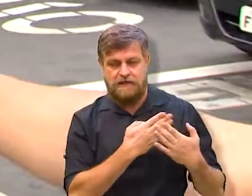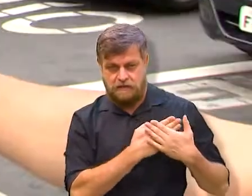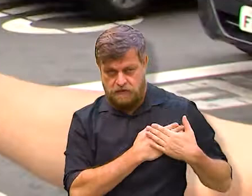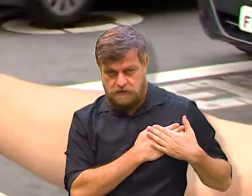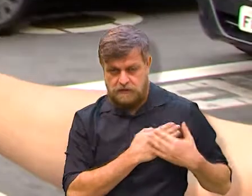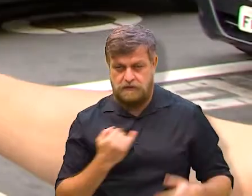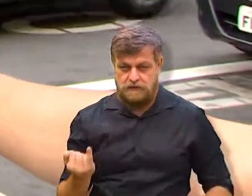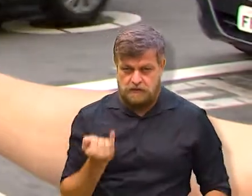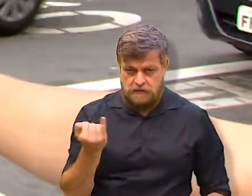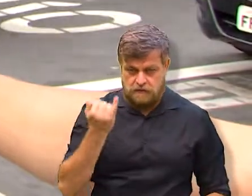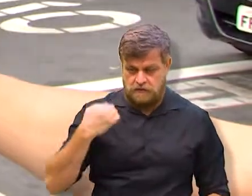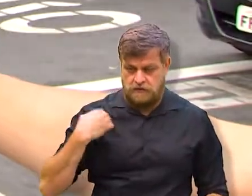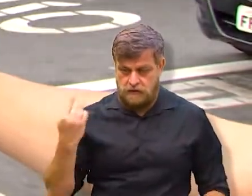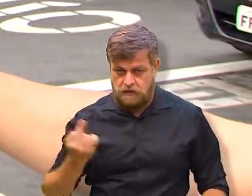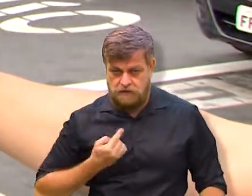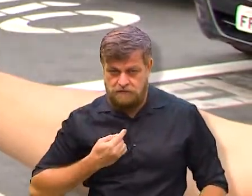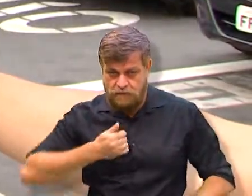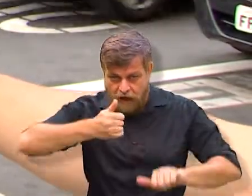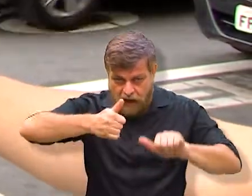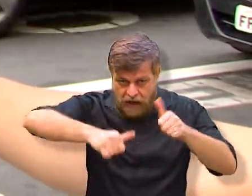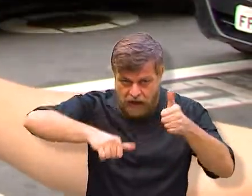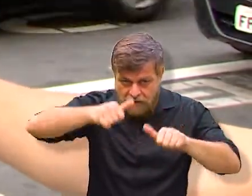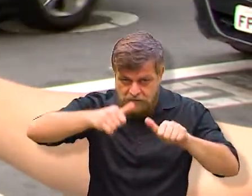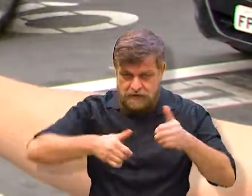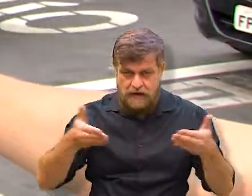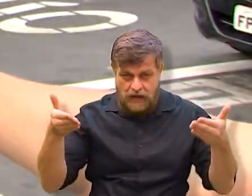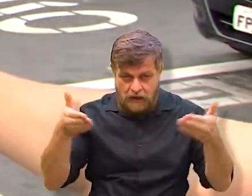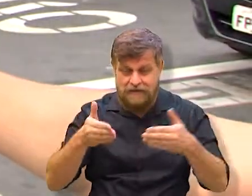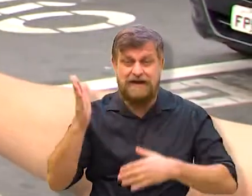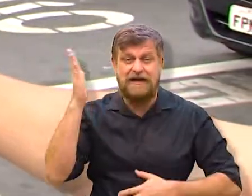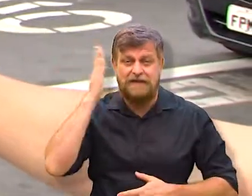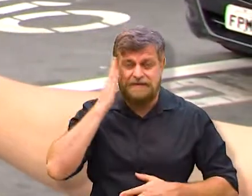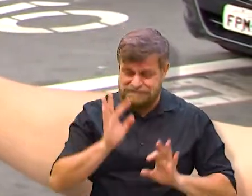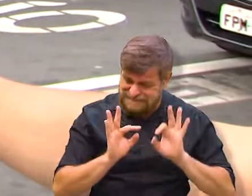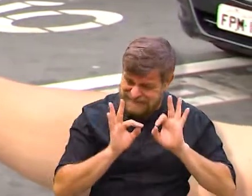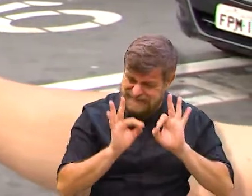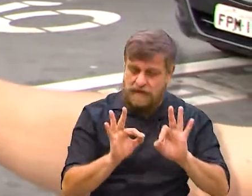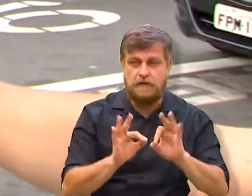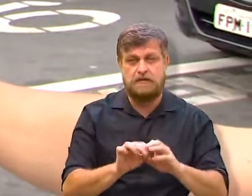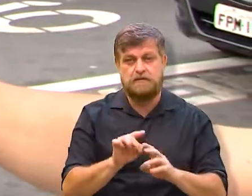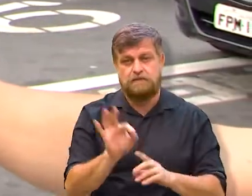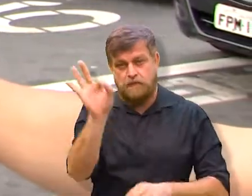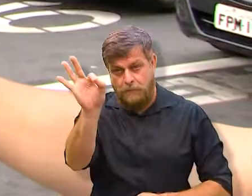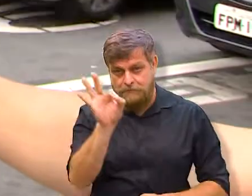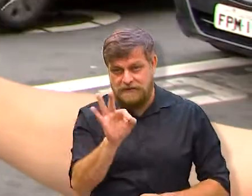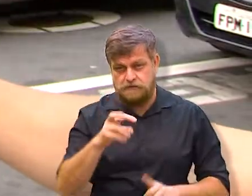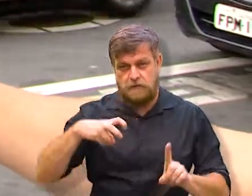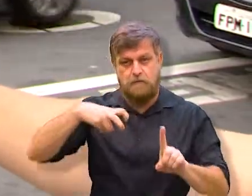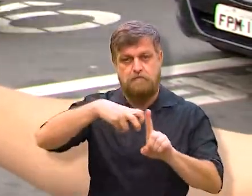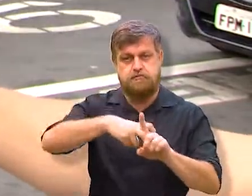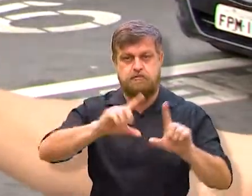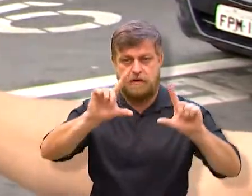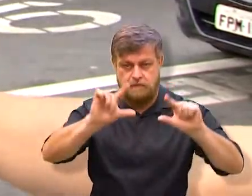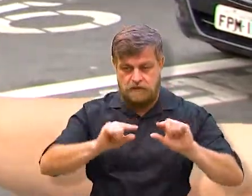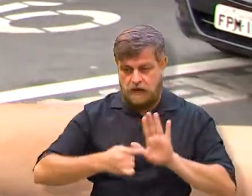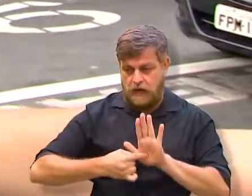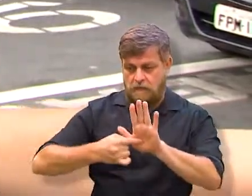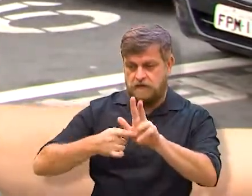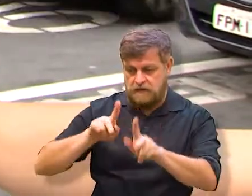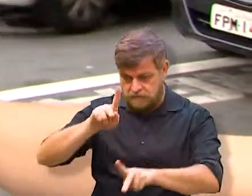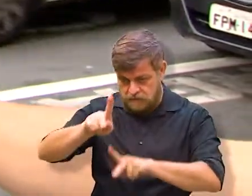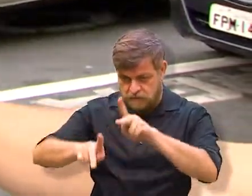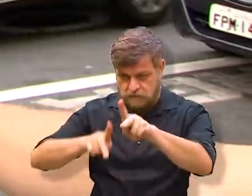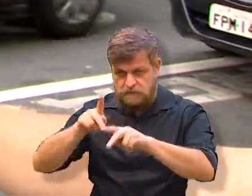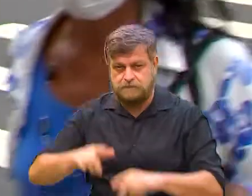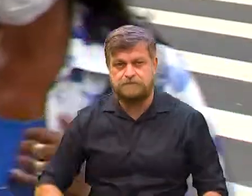Amoreiras importantes nós vamos medir a partir de agora para ver exatamente o percentual da redução dos acidentes né para mostrar